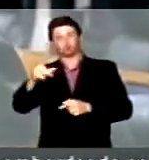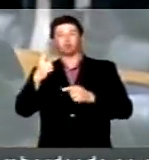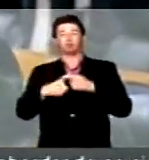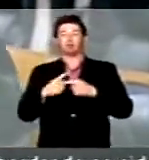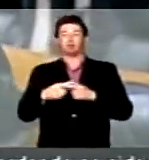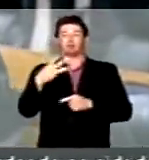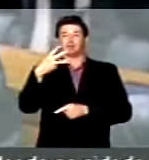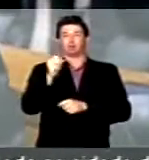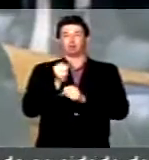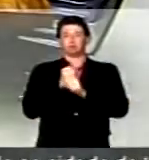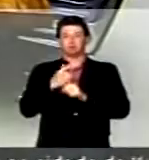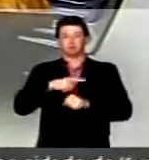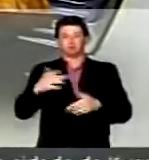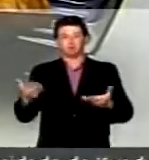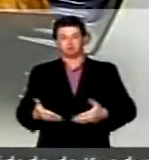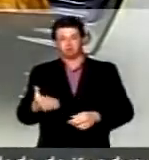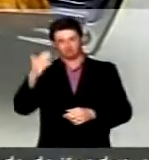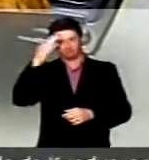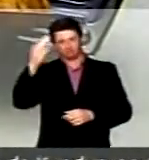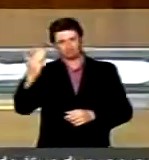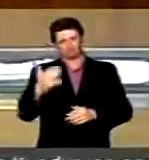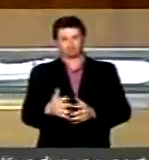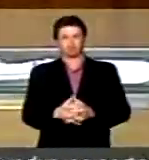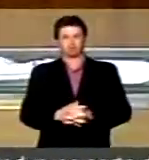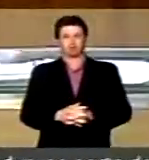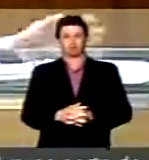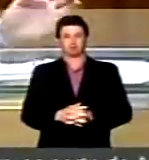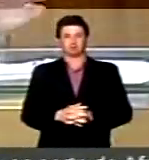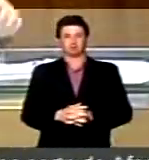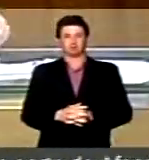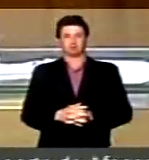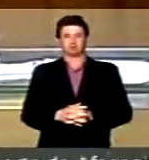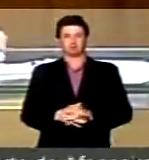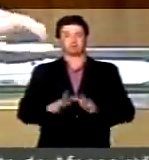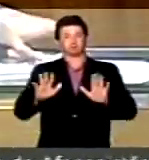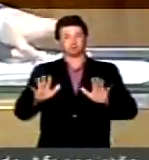anos de criação. Muito obrigado, senhor presidente. Bem, quero mais...